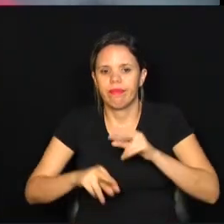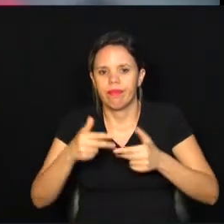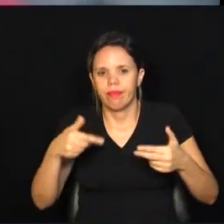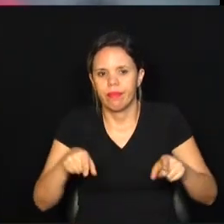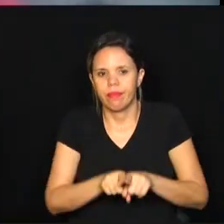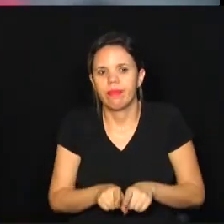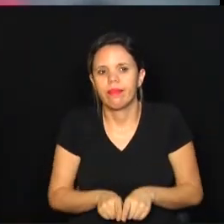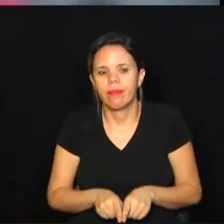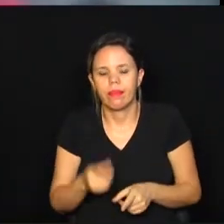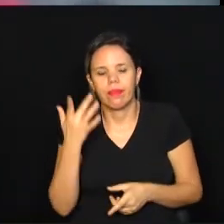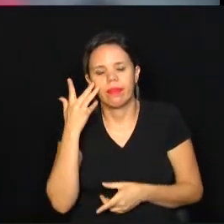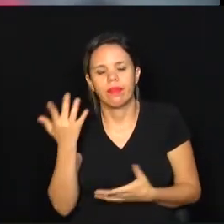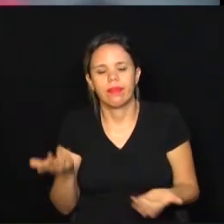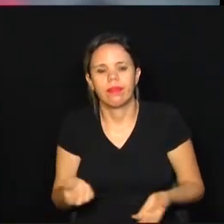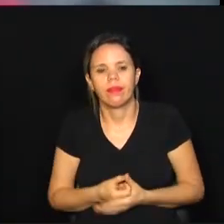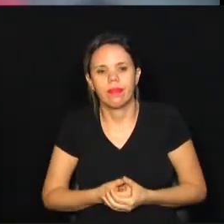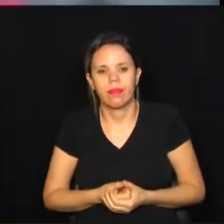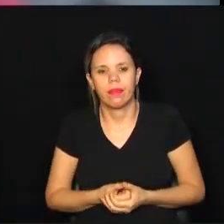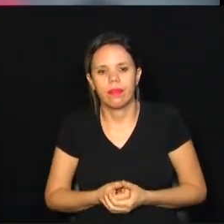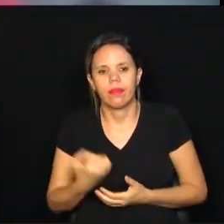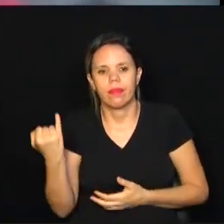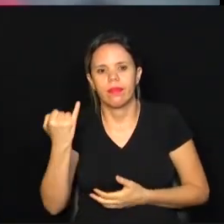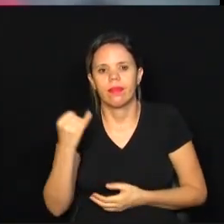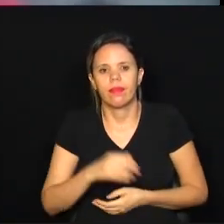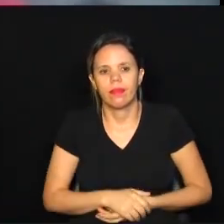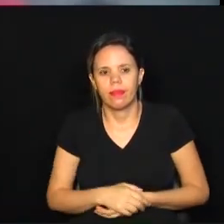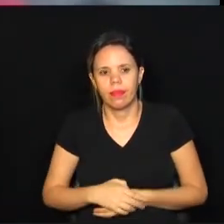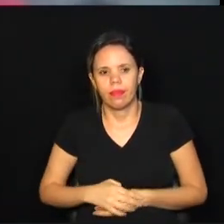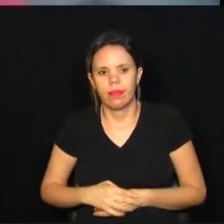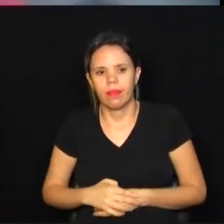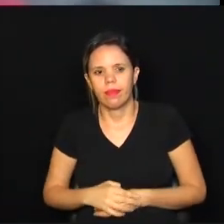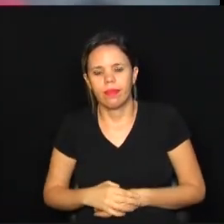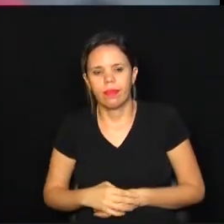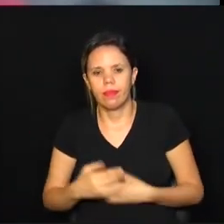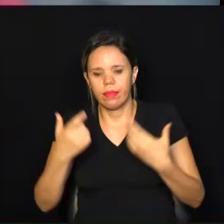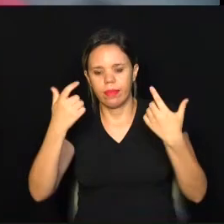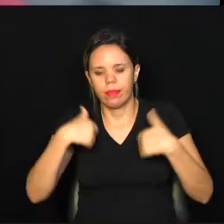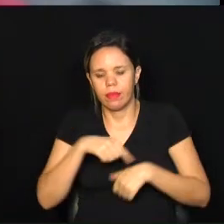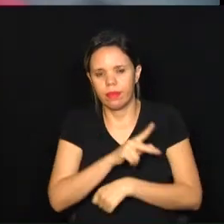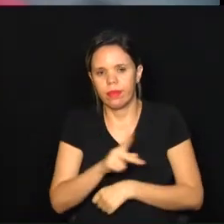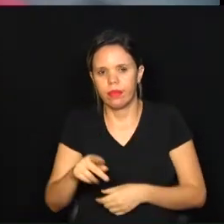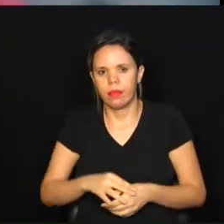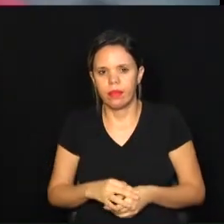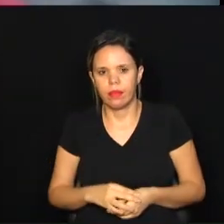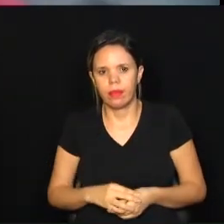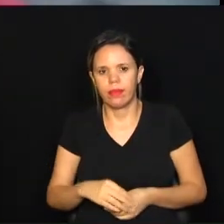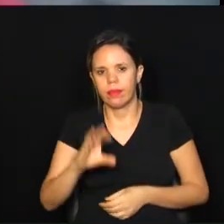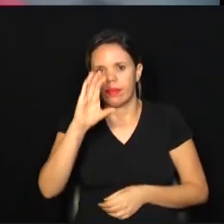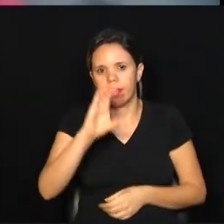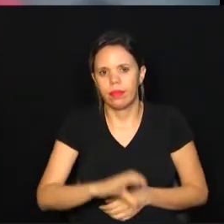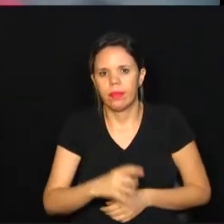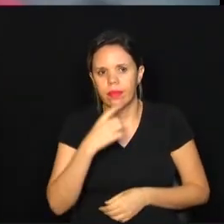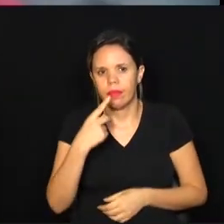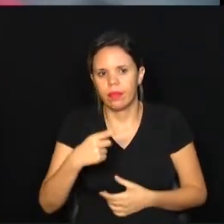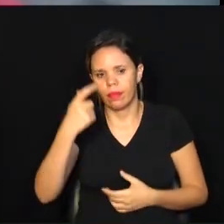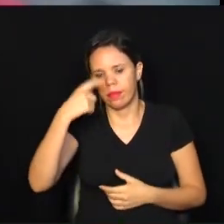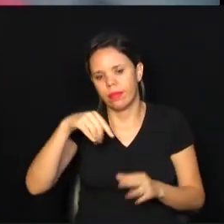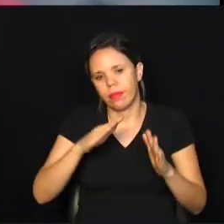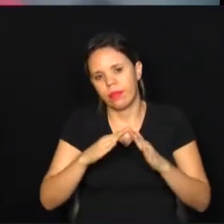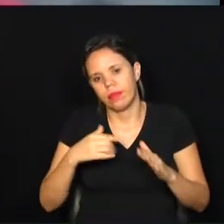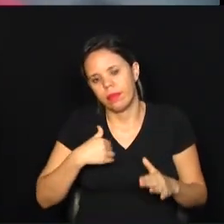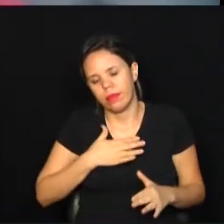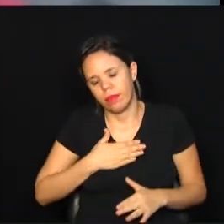aí, mas eu acho que é muito, muito importante, né? Eu como professora, mas como cidadã de Campinas, né? É a